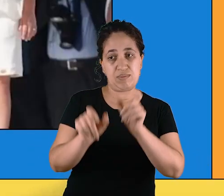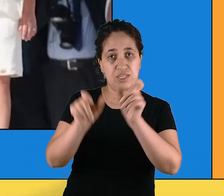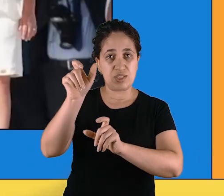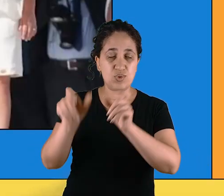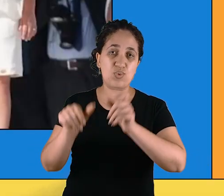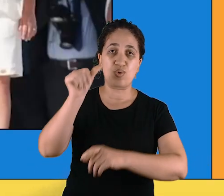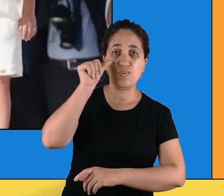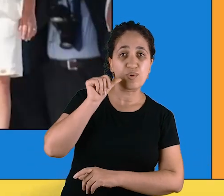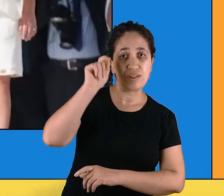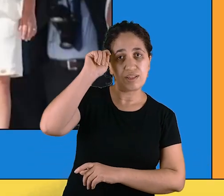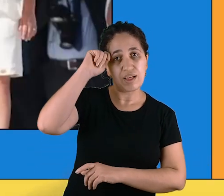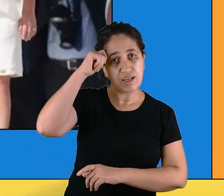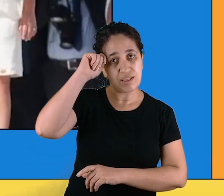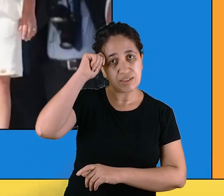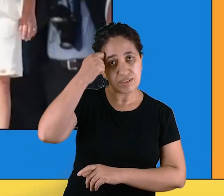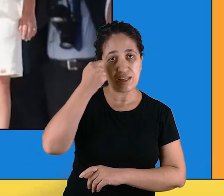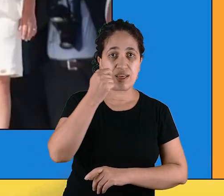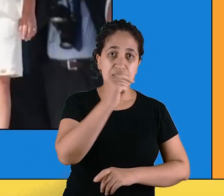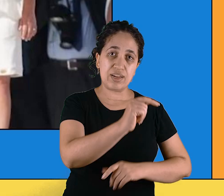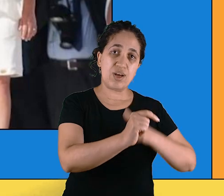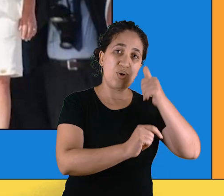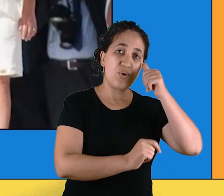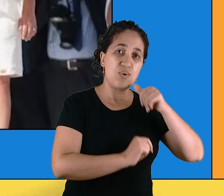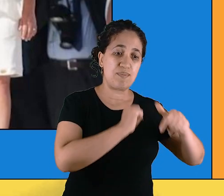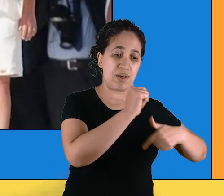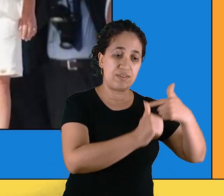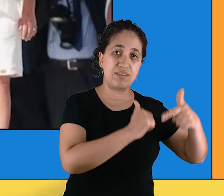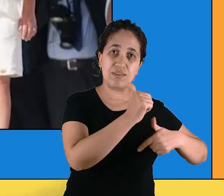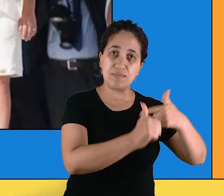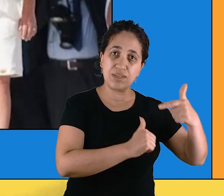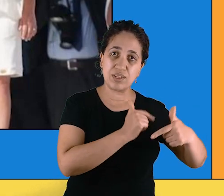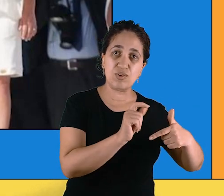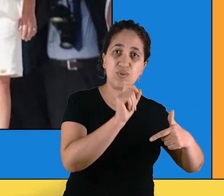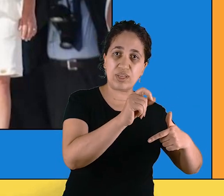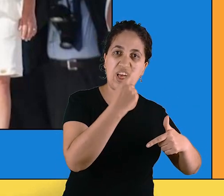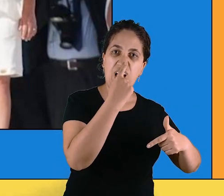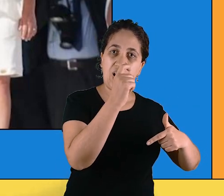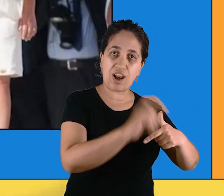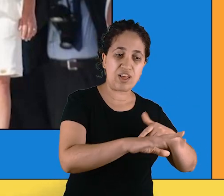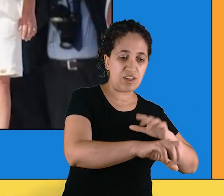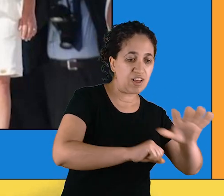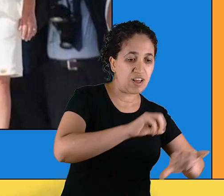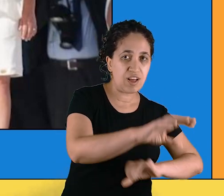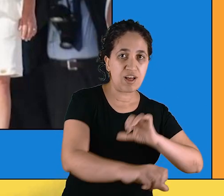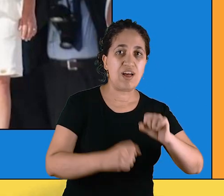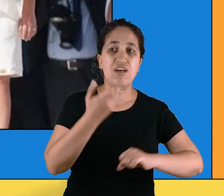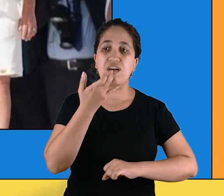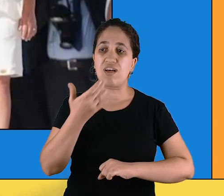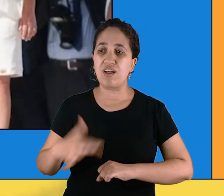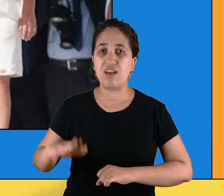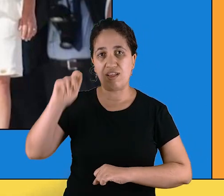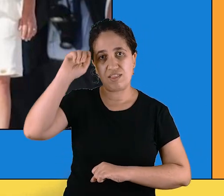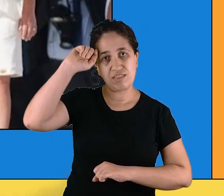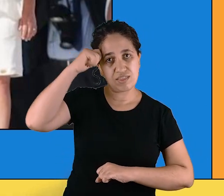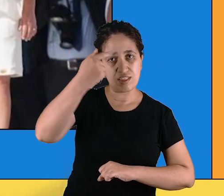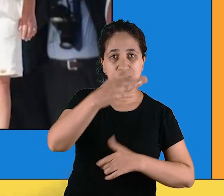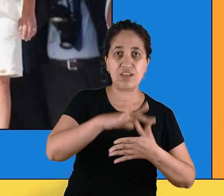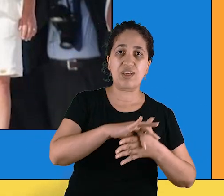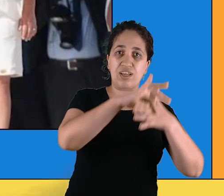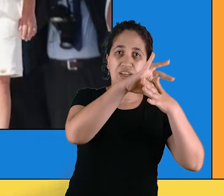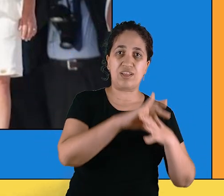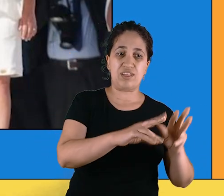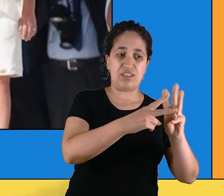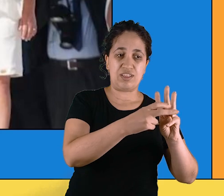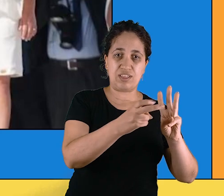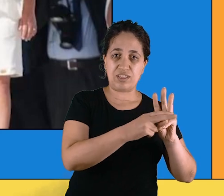né, de Lula, Janja e outras personalidades na passarela do Congresso. Né, catadora de lixo, entre uma criança negra, um líder indígena,